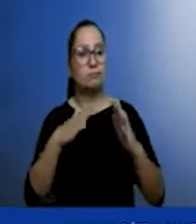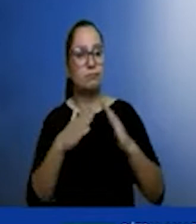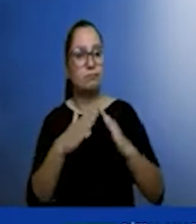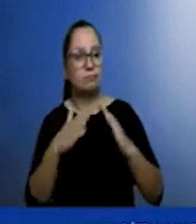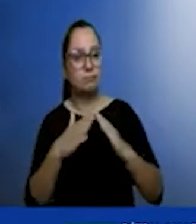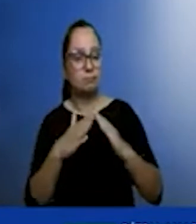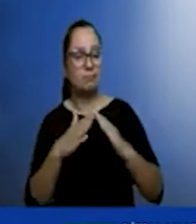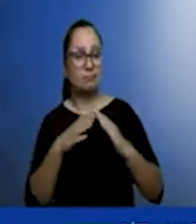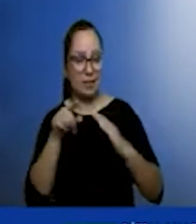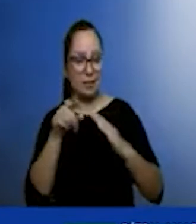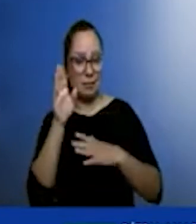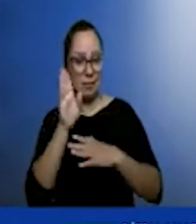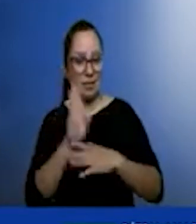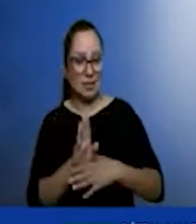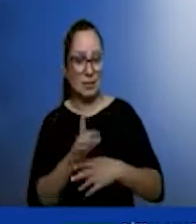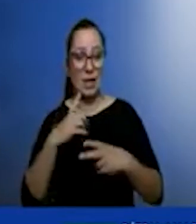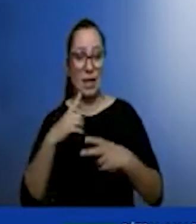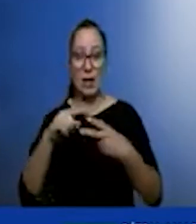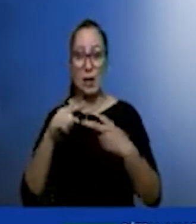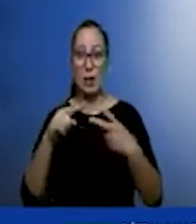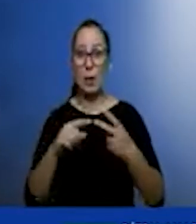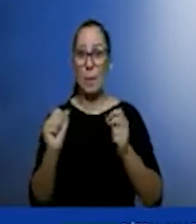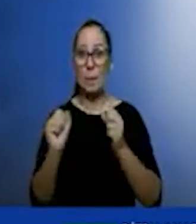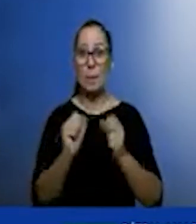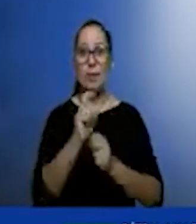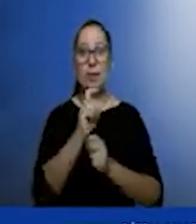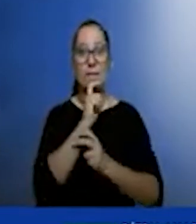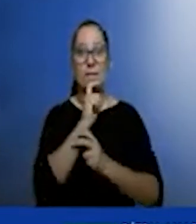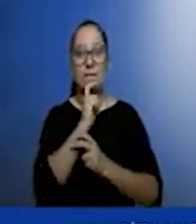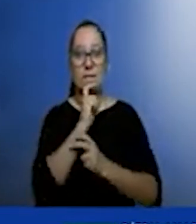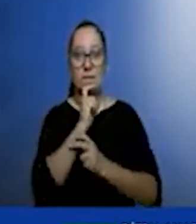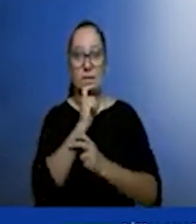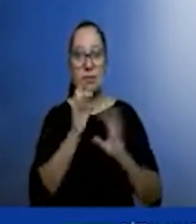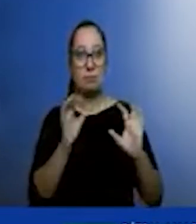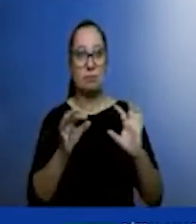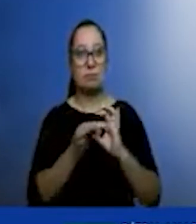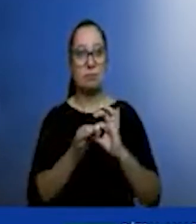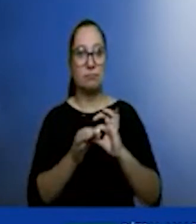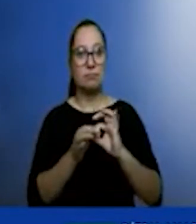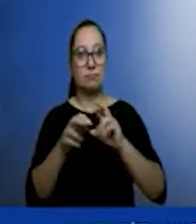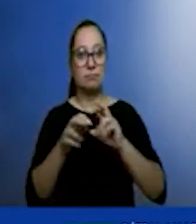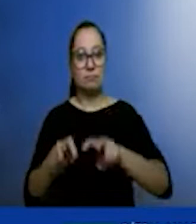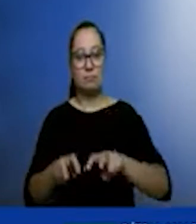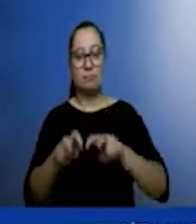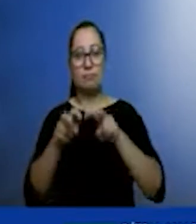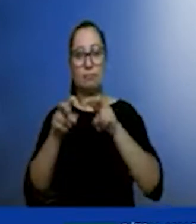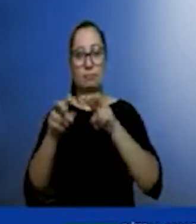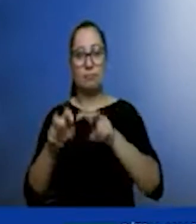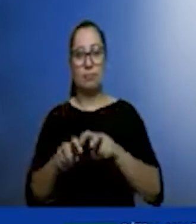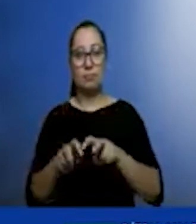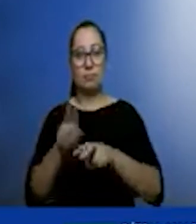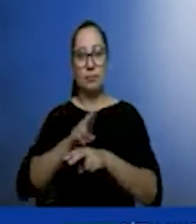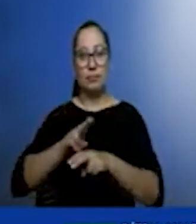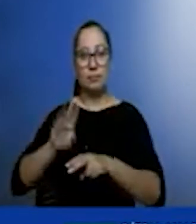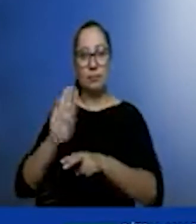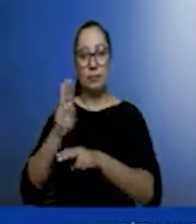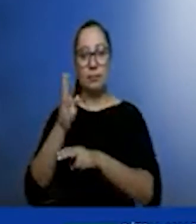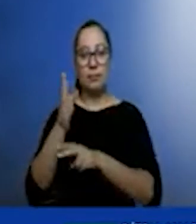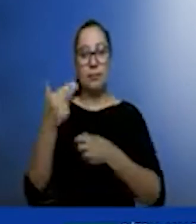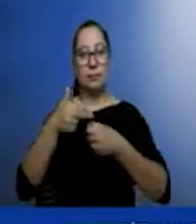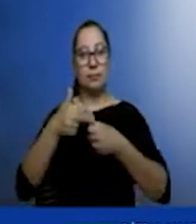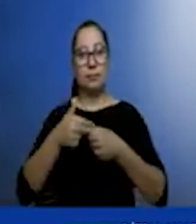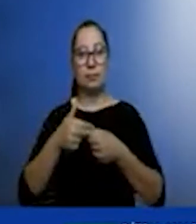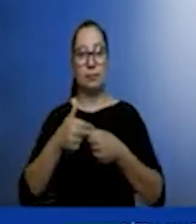duas potências, ou uma potência verde ancorada na agricultura, através dos biocombustíveis,